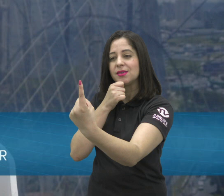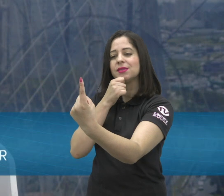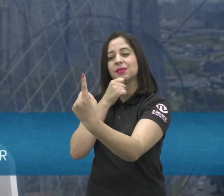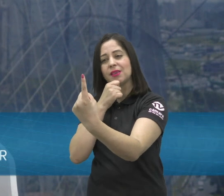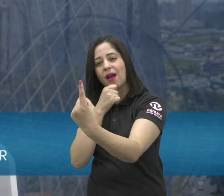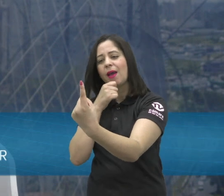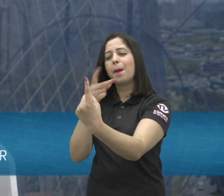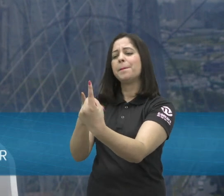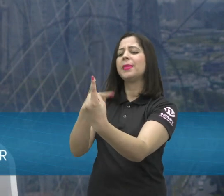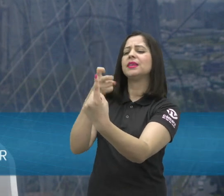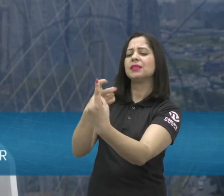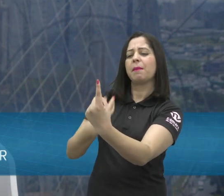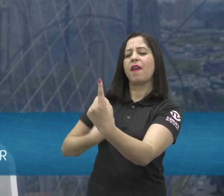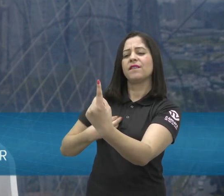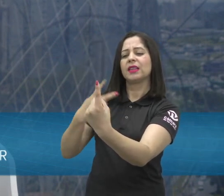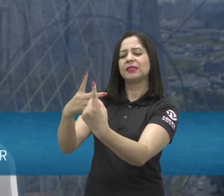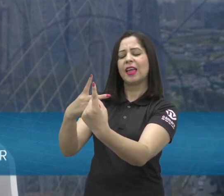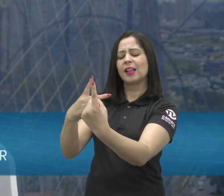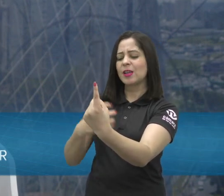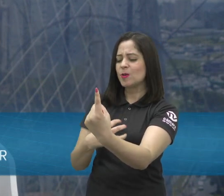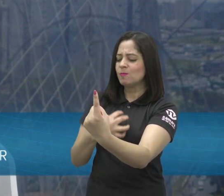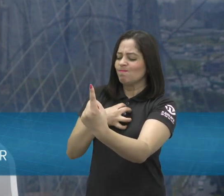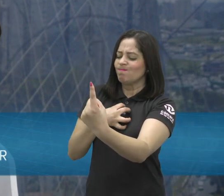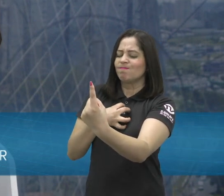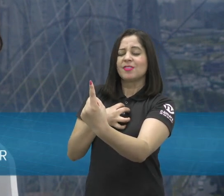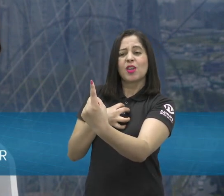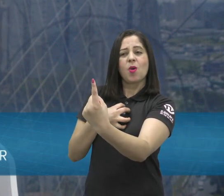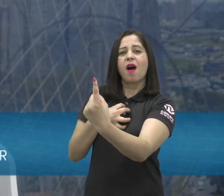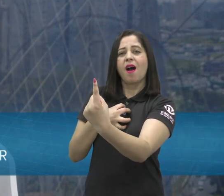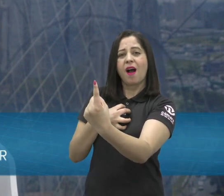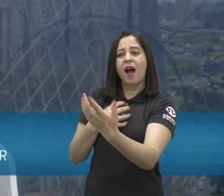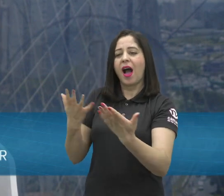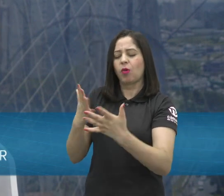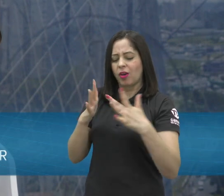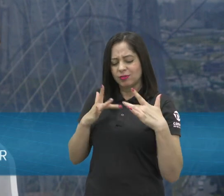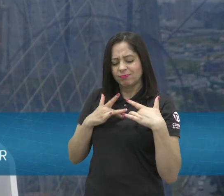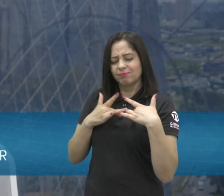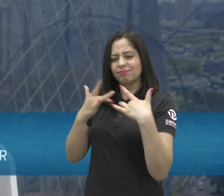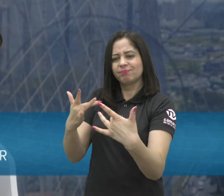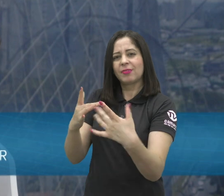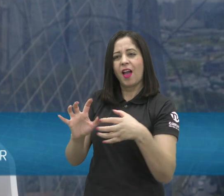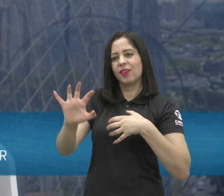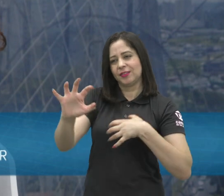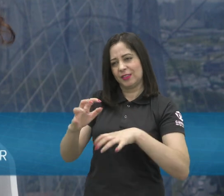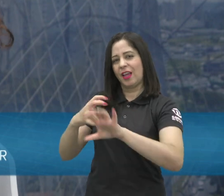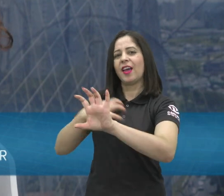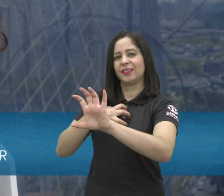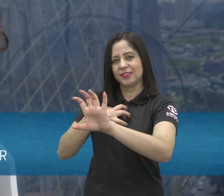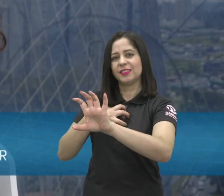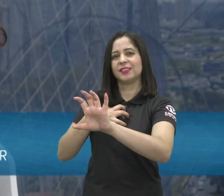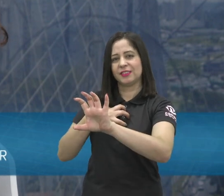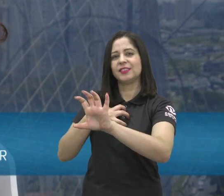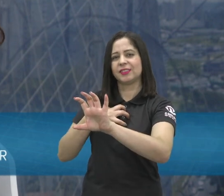definir algumas ações, mas aquilo me inquieta, Aquilo me aproxima do outro, aquilo me aguça, e a partir daí eu posso